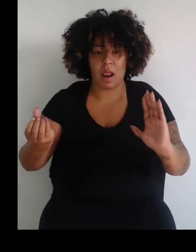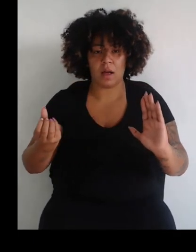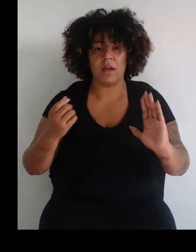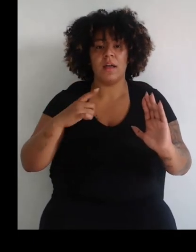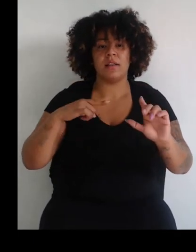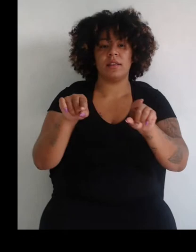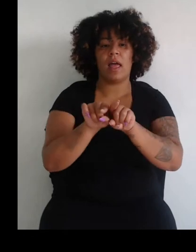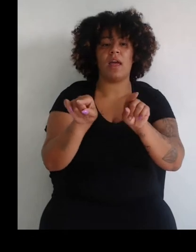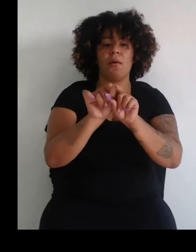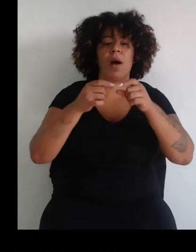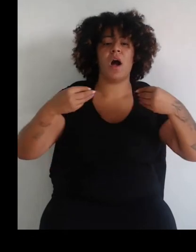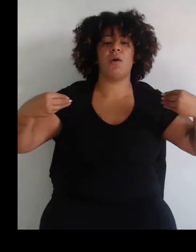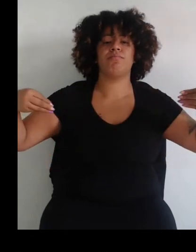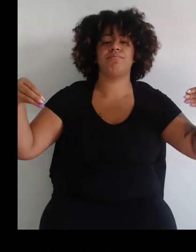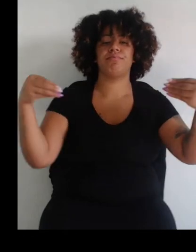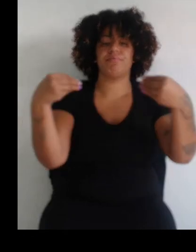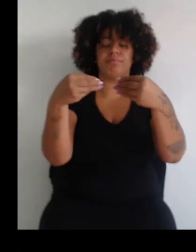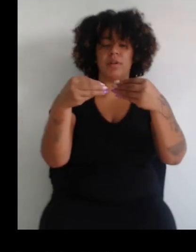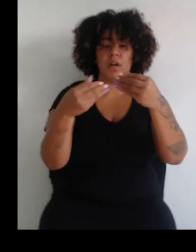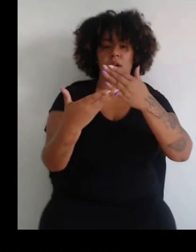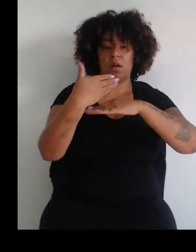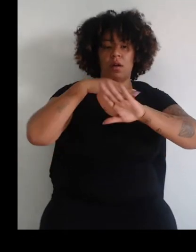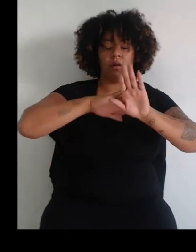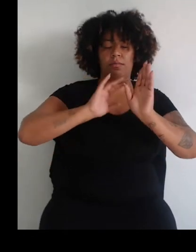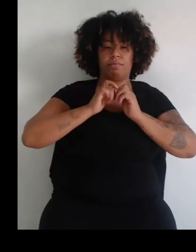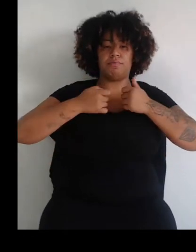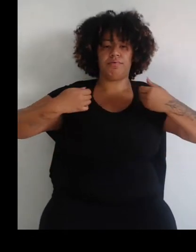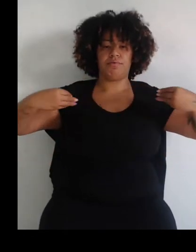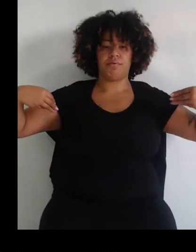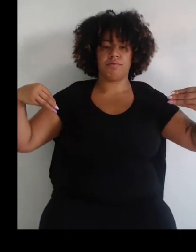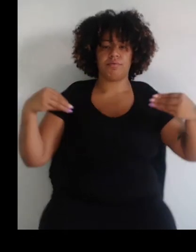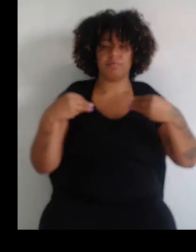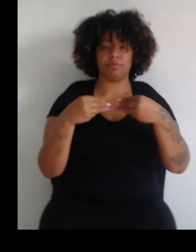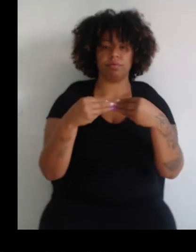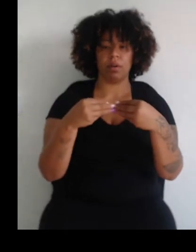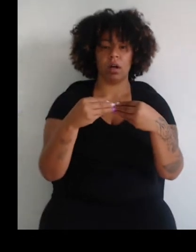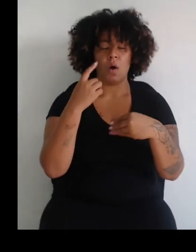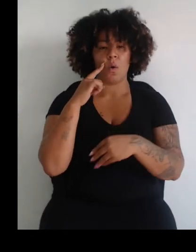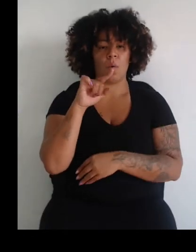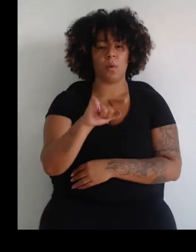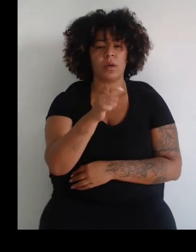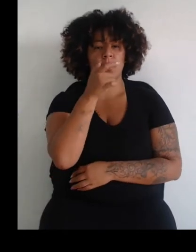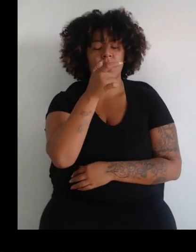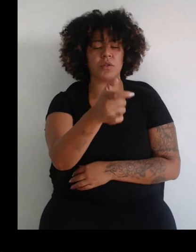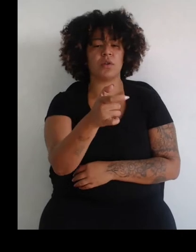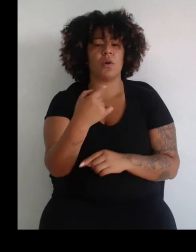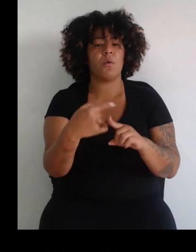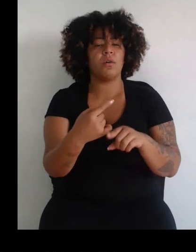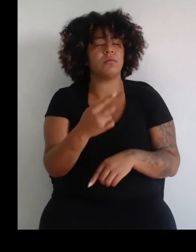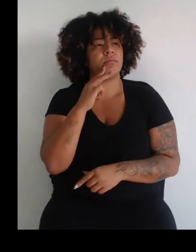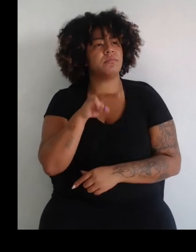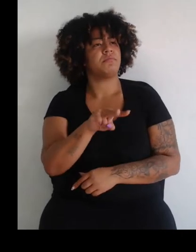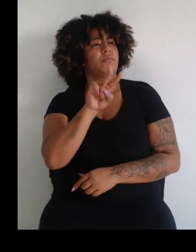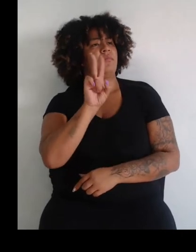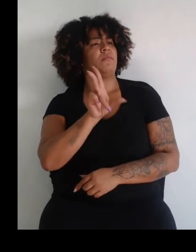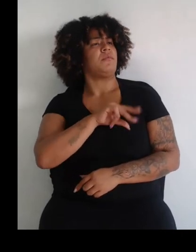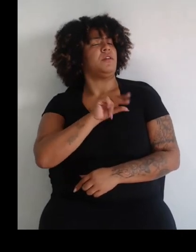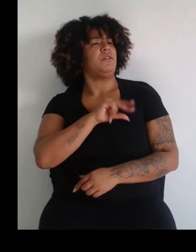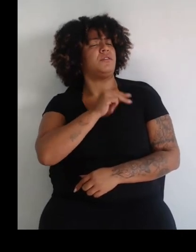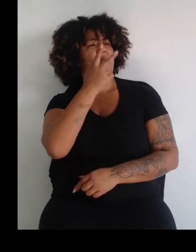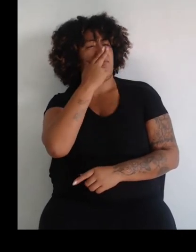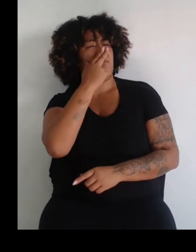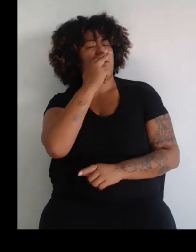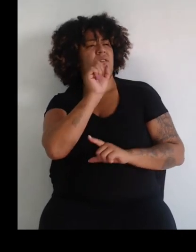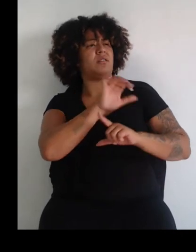cinza azulada na parte de trás porque me impressionou quando eu vi essas pinturas pela primeira vez foi como ela se parecem daquelas